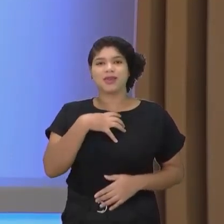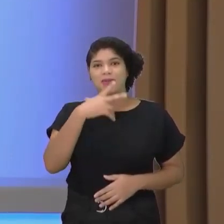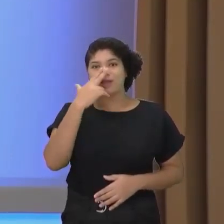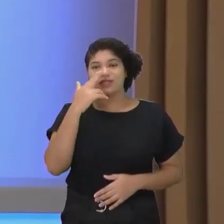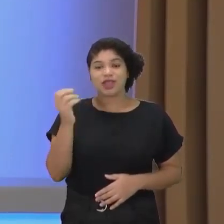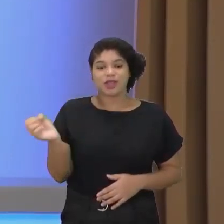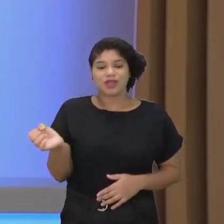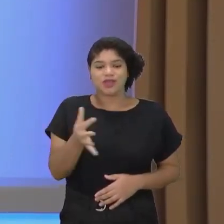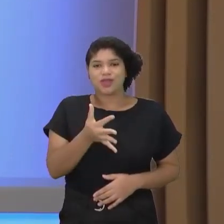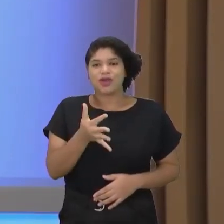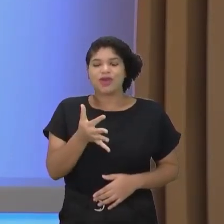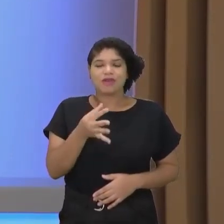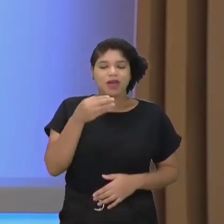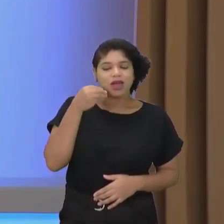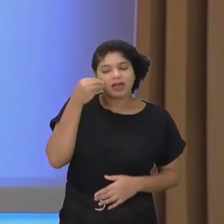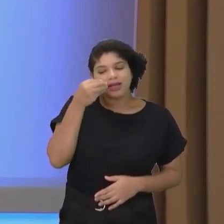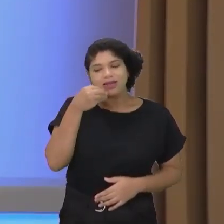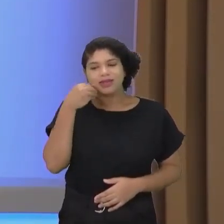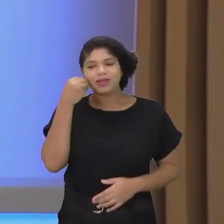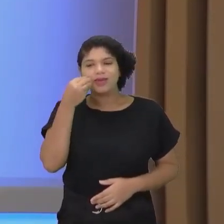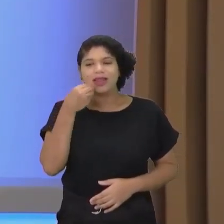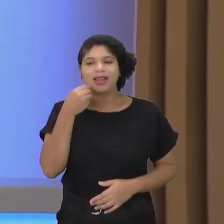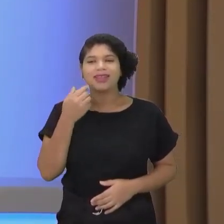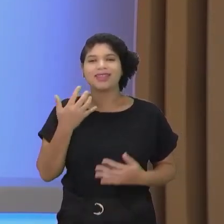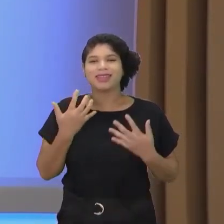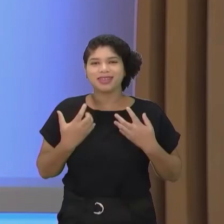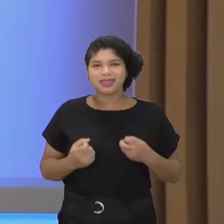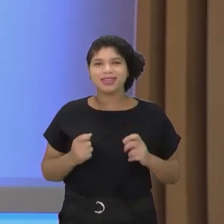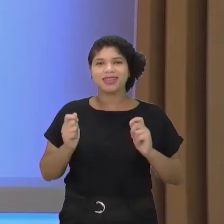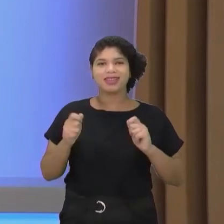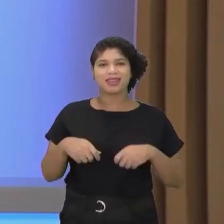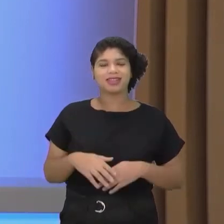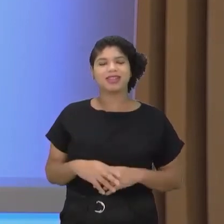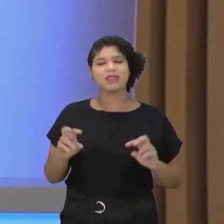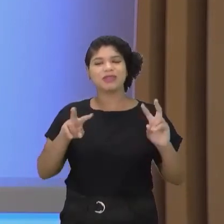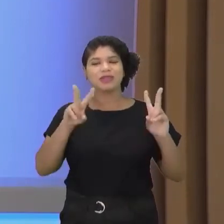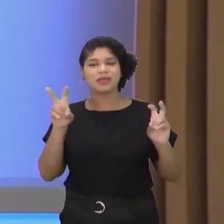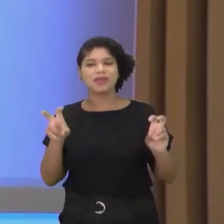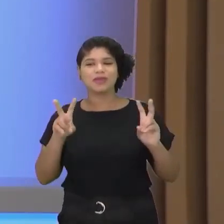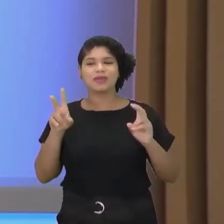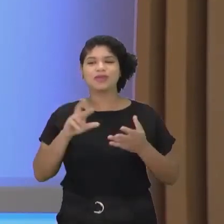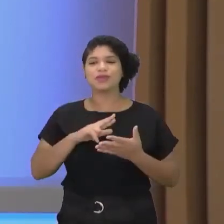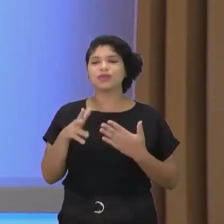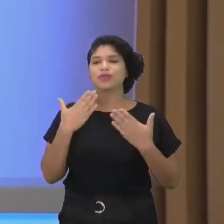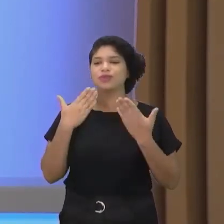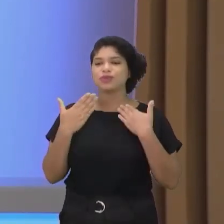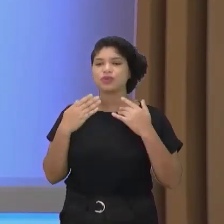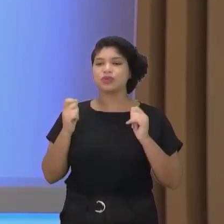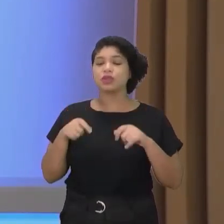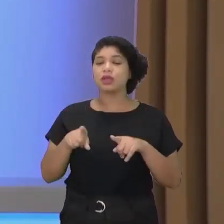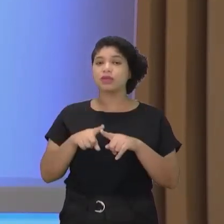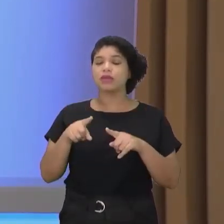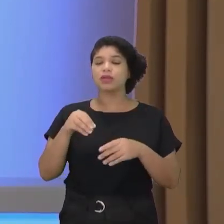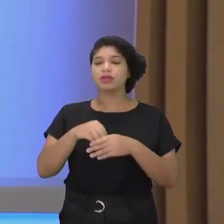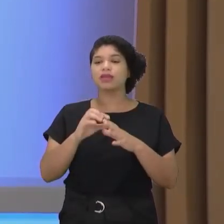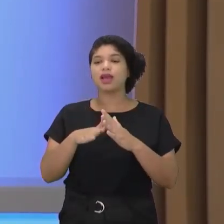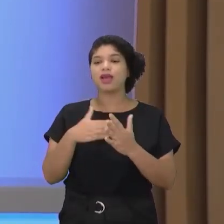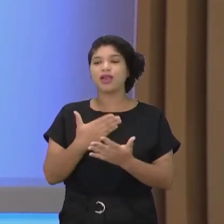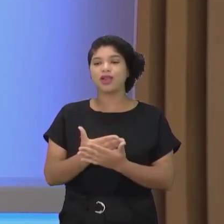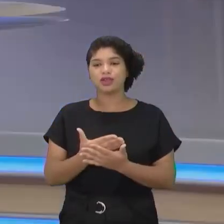estarem dispostos a outras conversas, outros diálogos, mesmo na aula de sociologia,